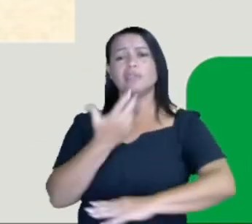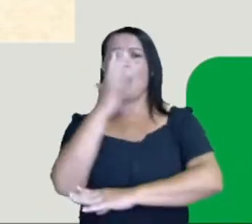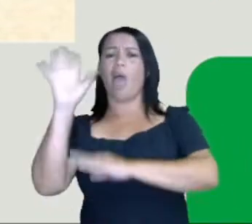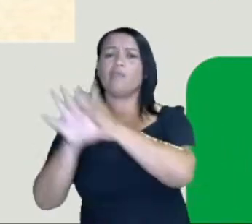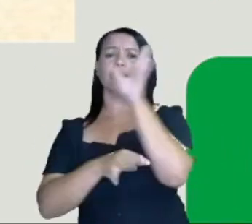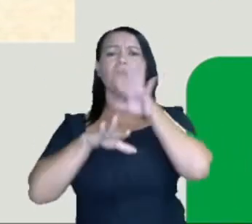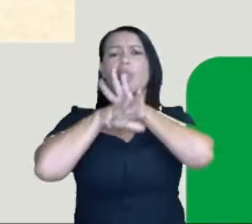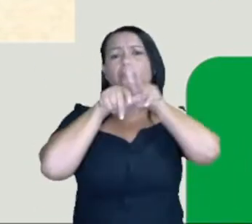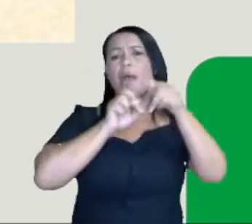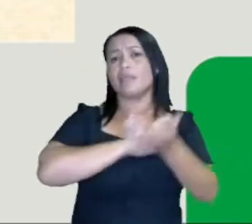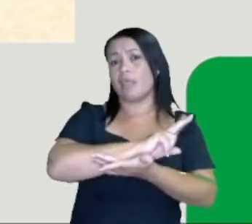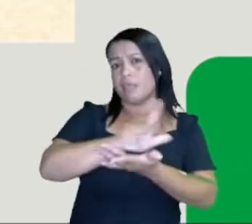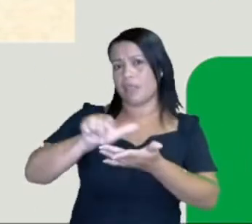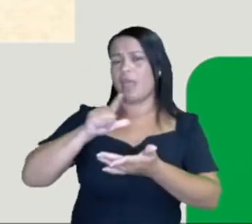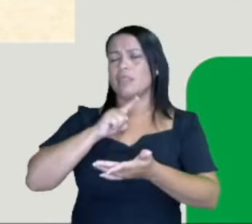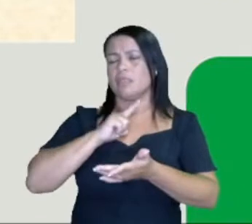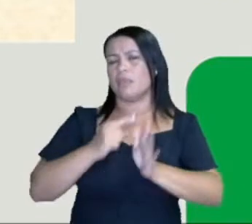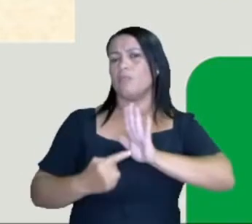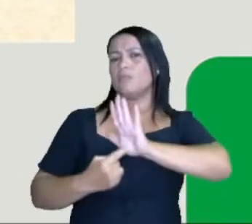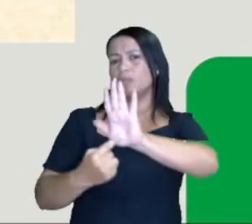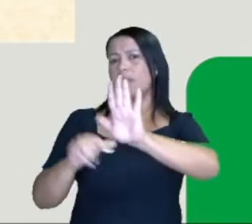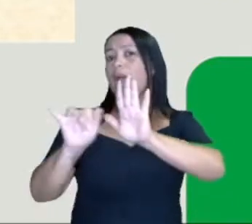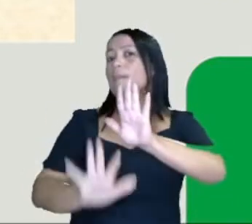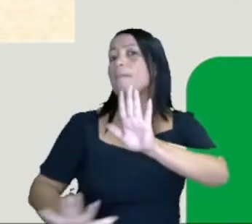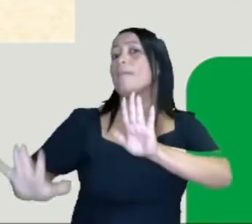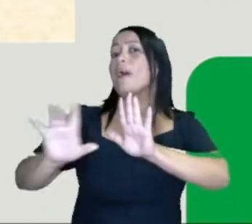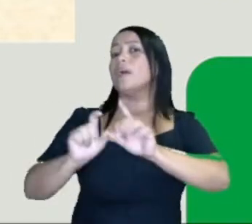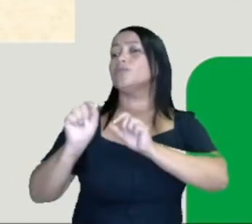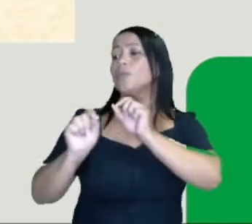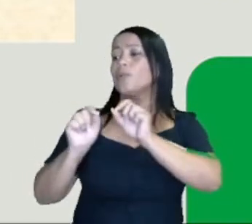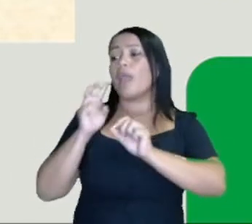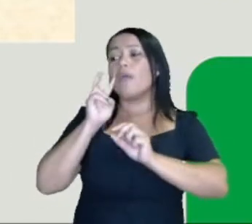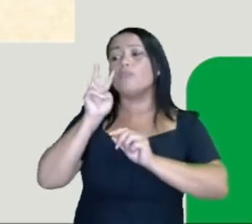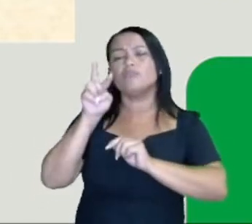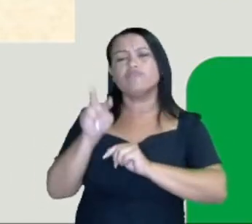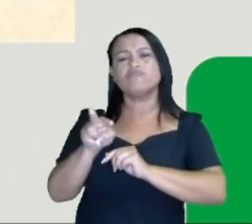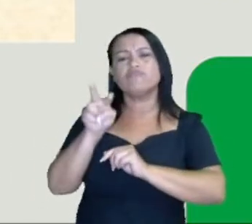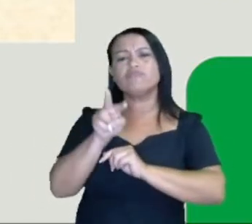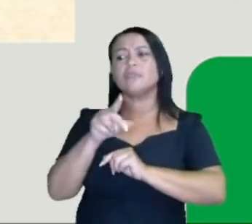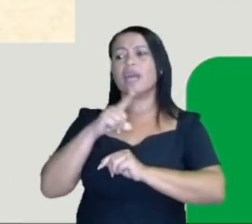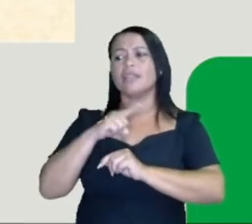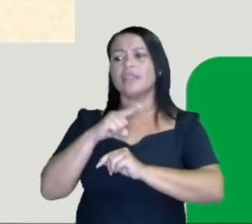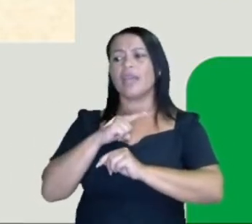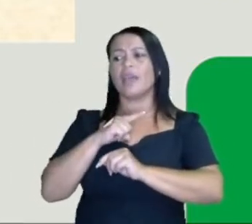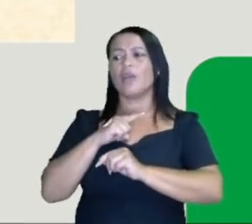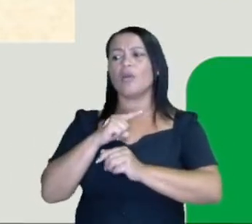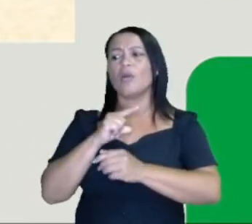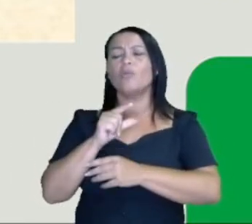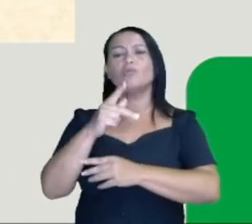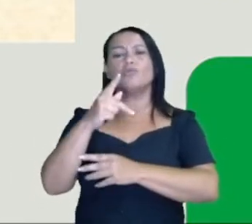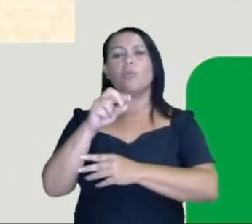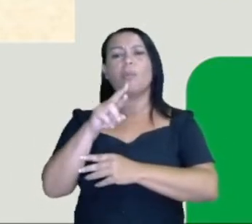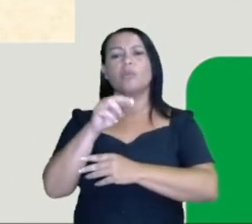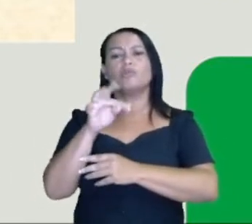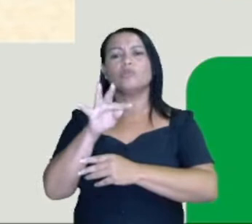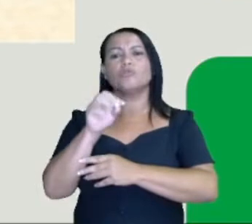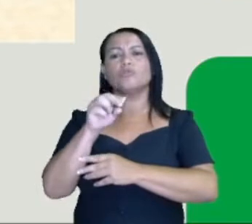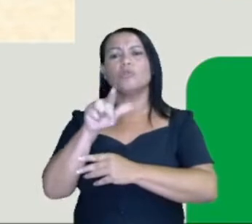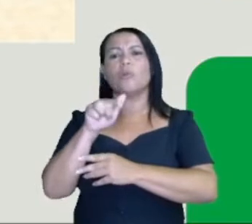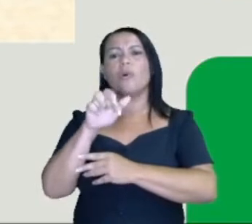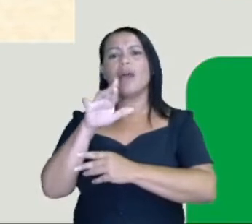etc. Então temos aqui na imagem, olha só, uma imagem de protozoários, de bactérias, que são